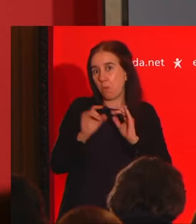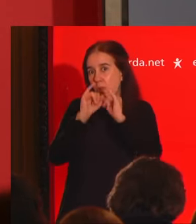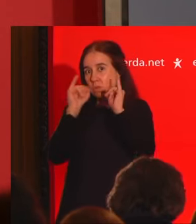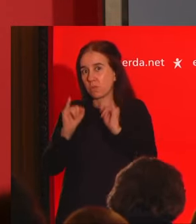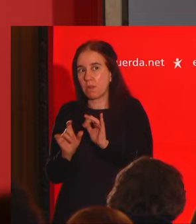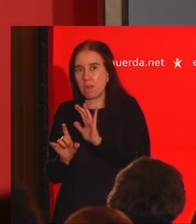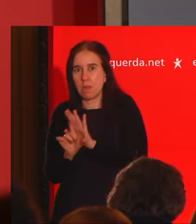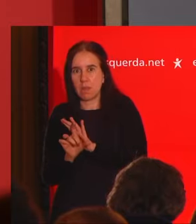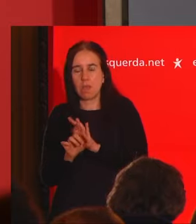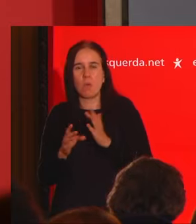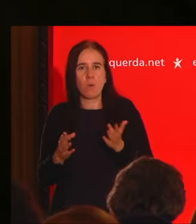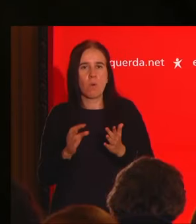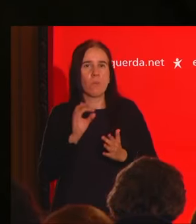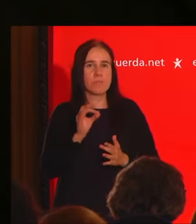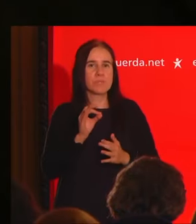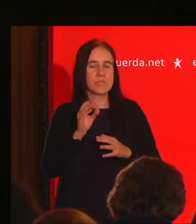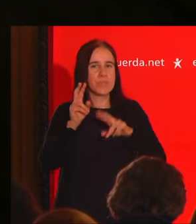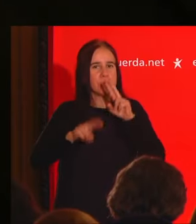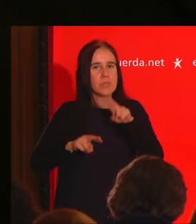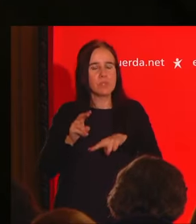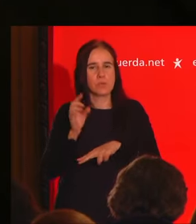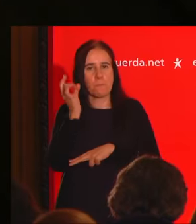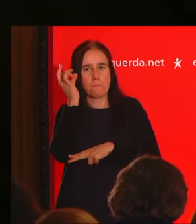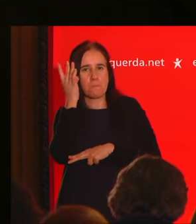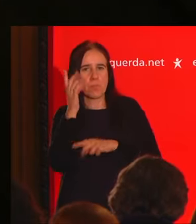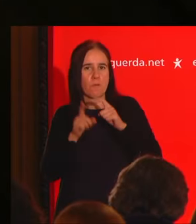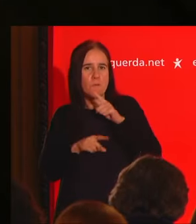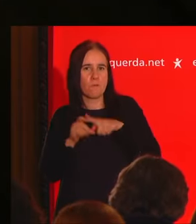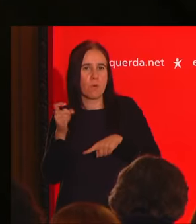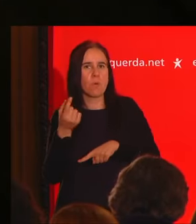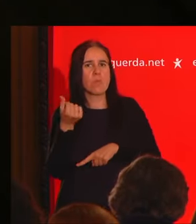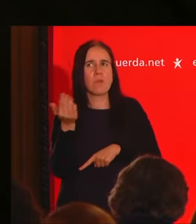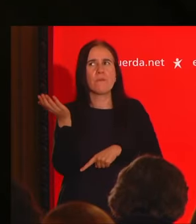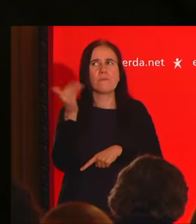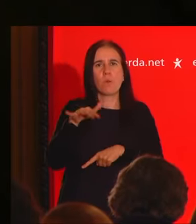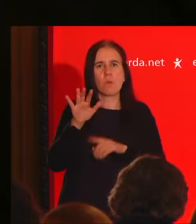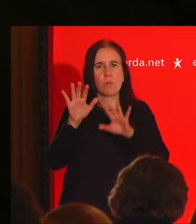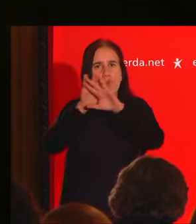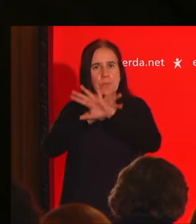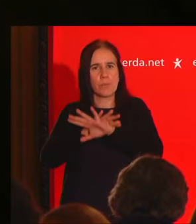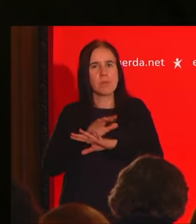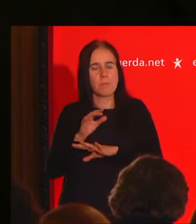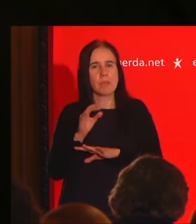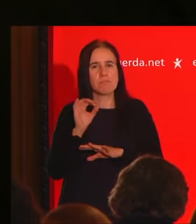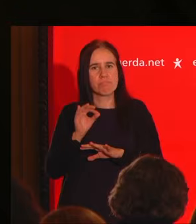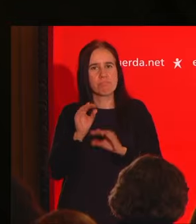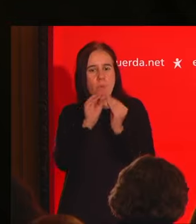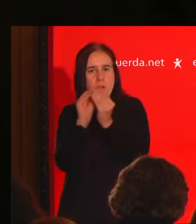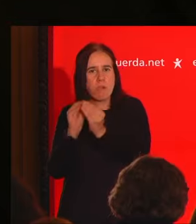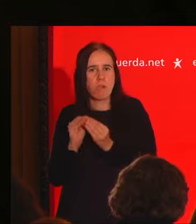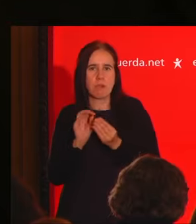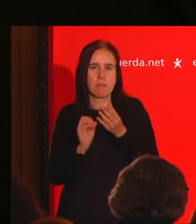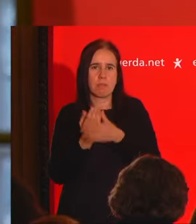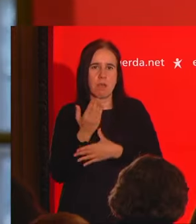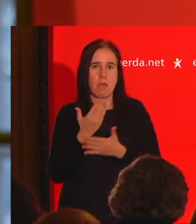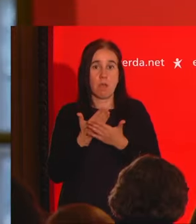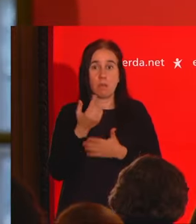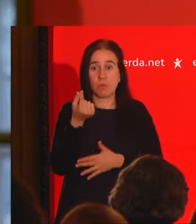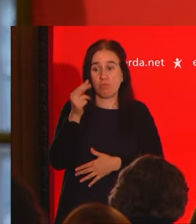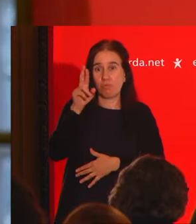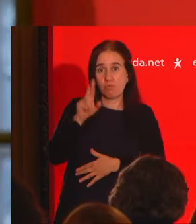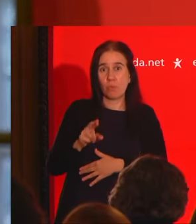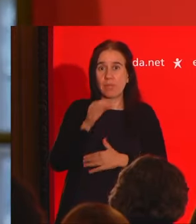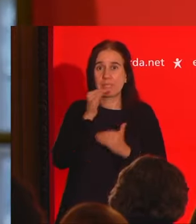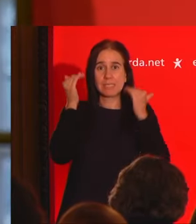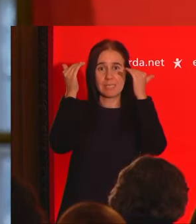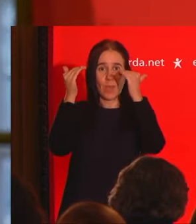internacional, seja para fugir ao fisco ou para esconder a origem do dinheiro e a atividade criminosa que o gerou. Porque o dinheiro não